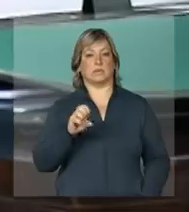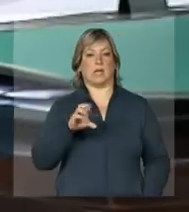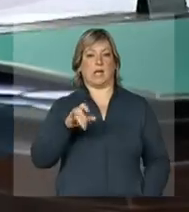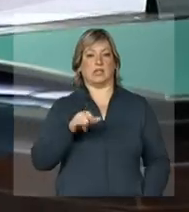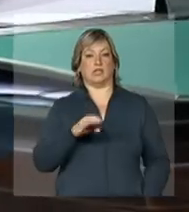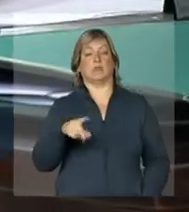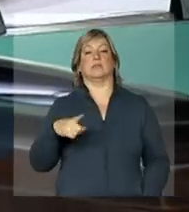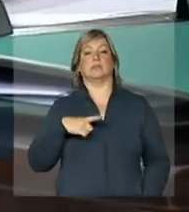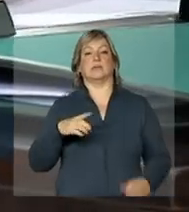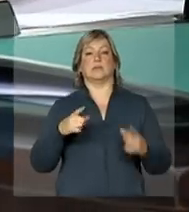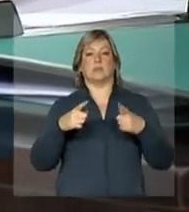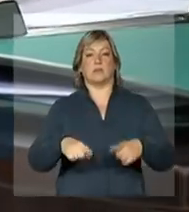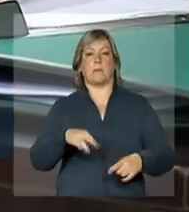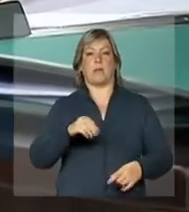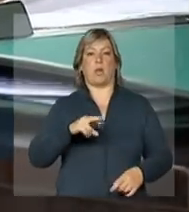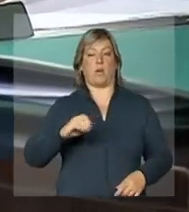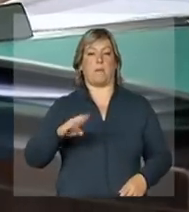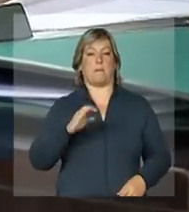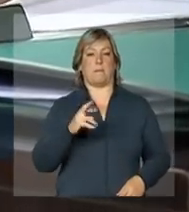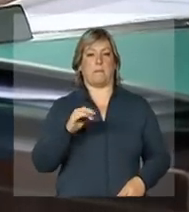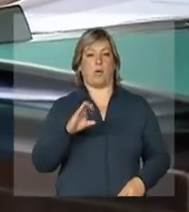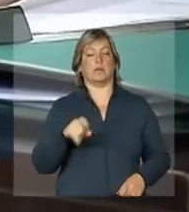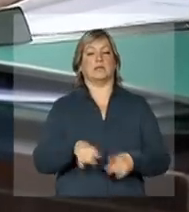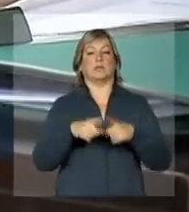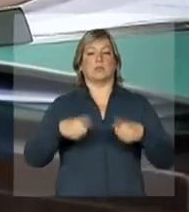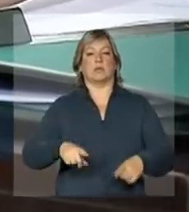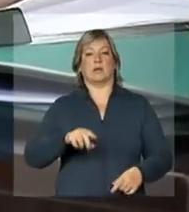Manuel Barbosa do município de